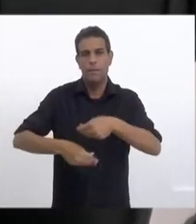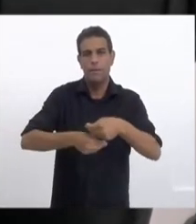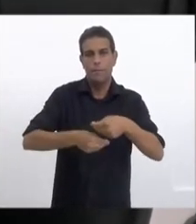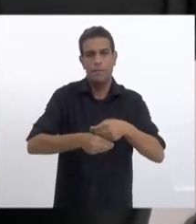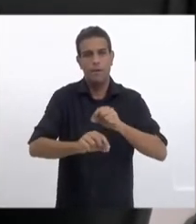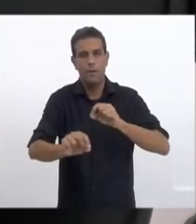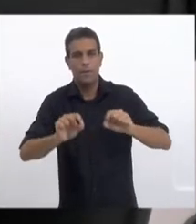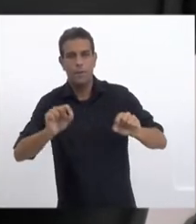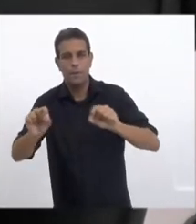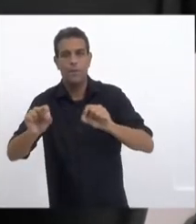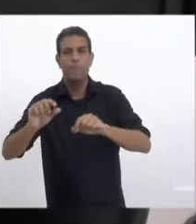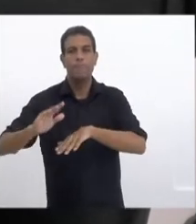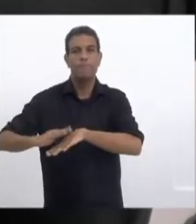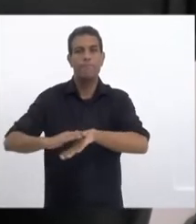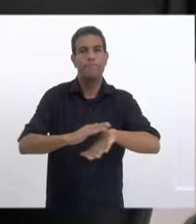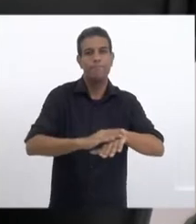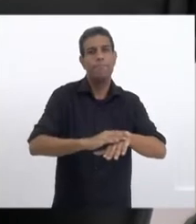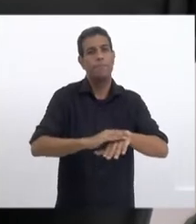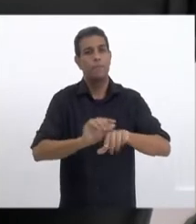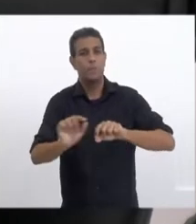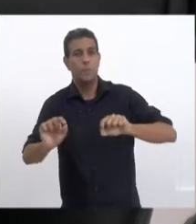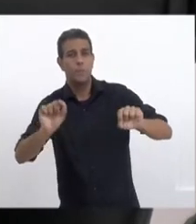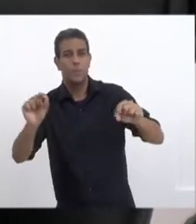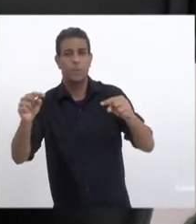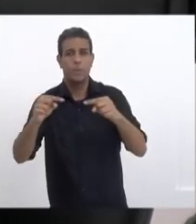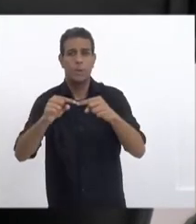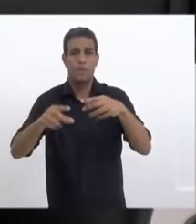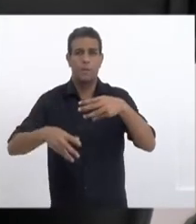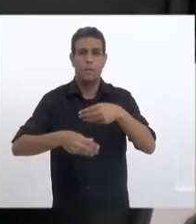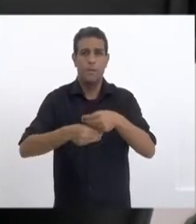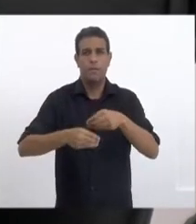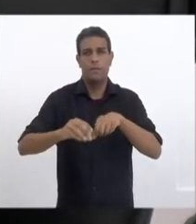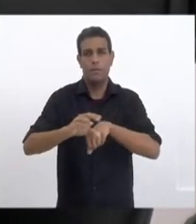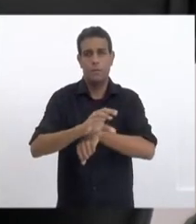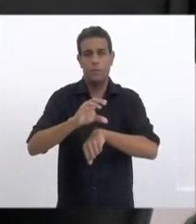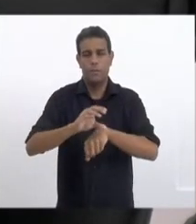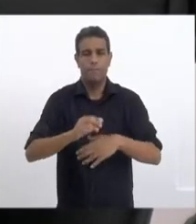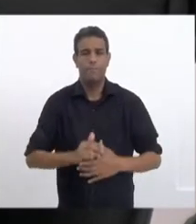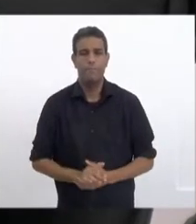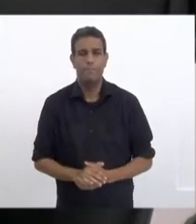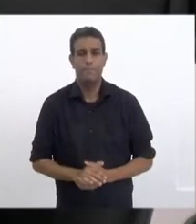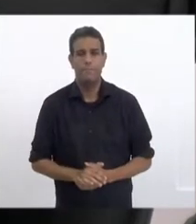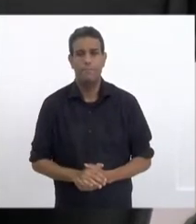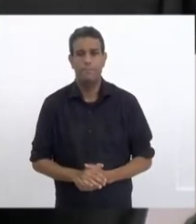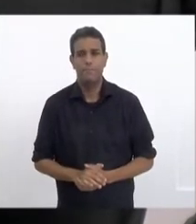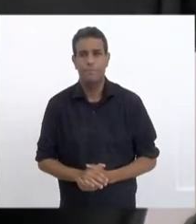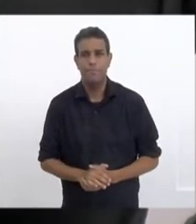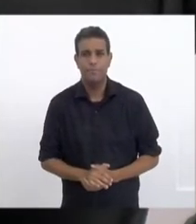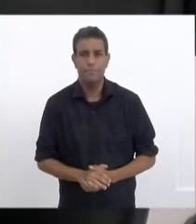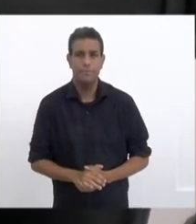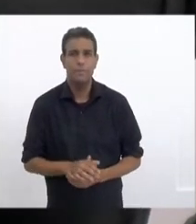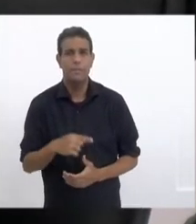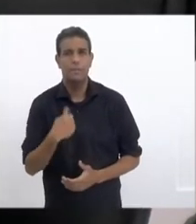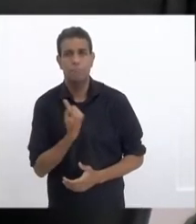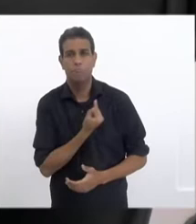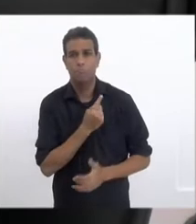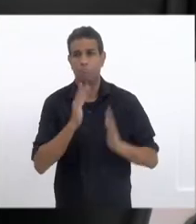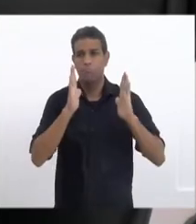ele tem o direito de fazer as suas indicações a emendas parlamentares. Nós temos, por ano, a